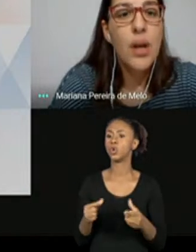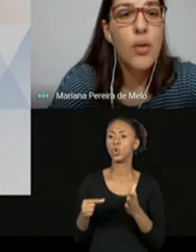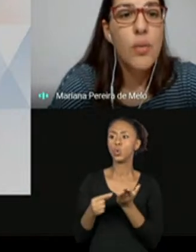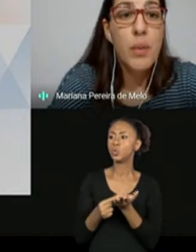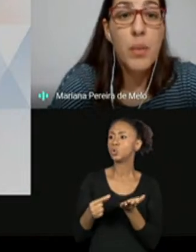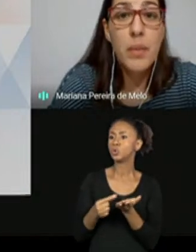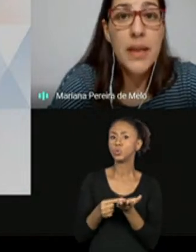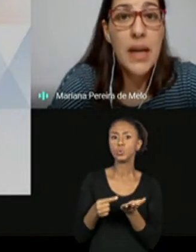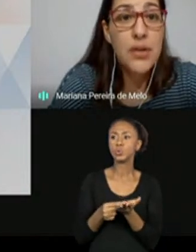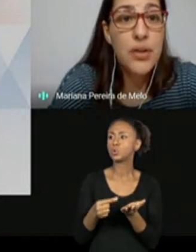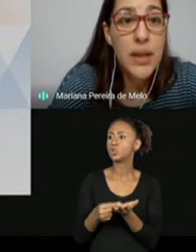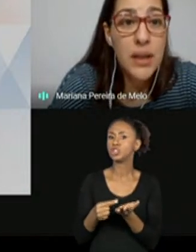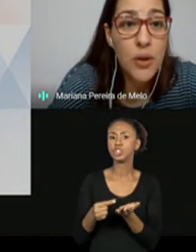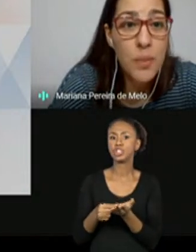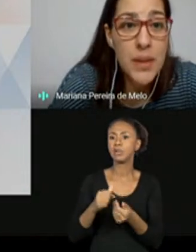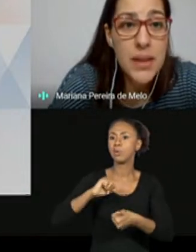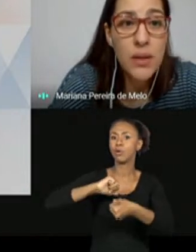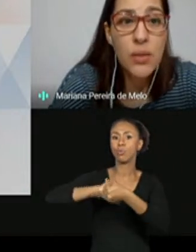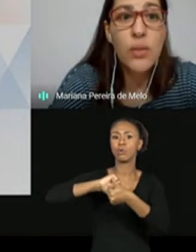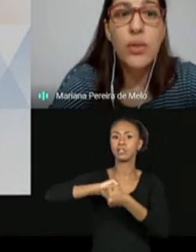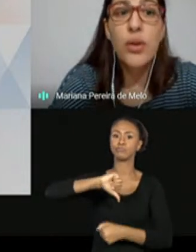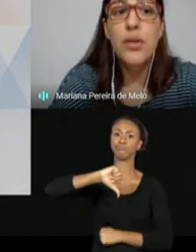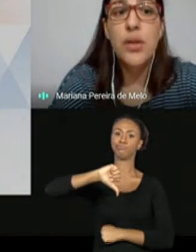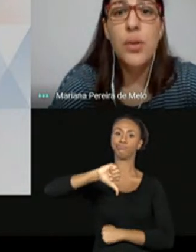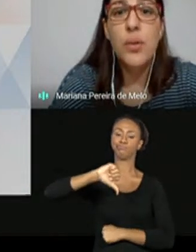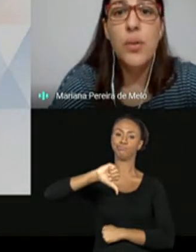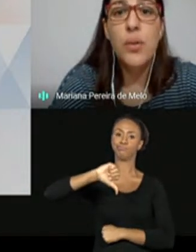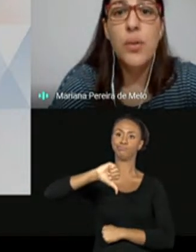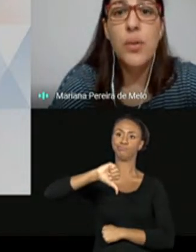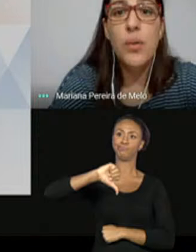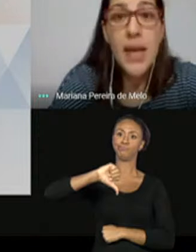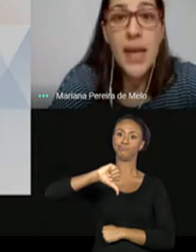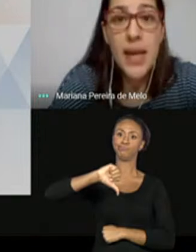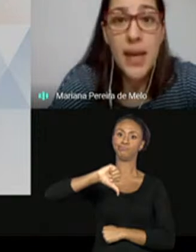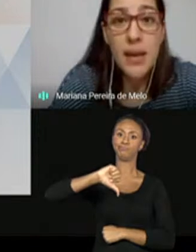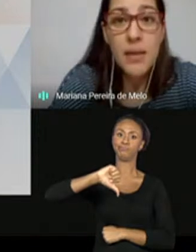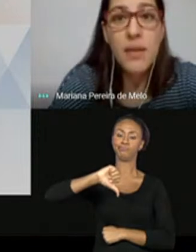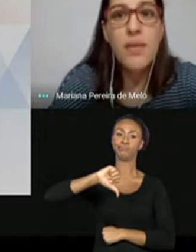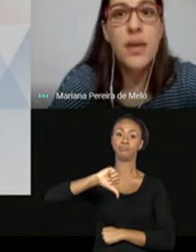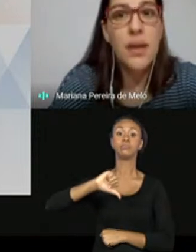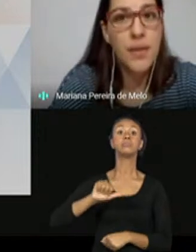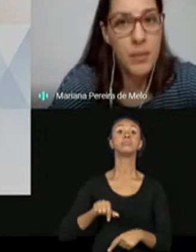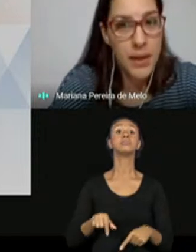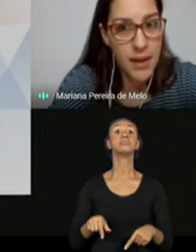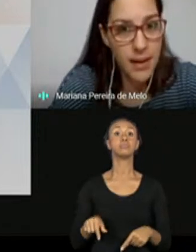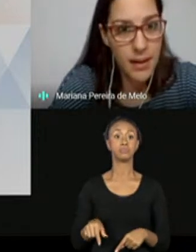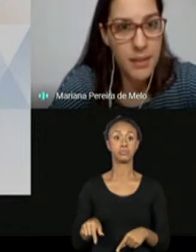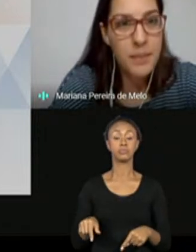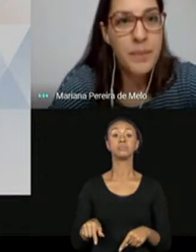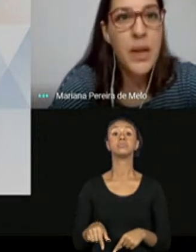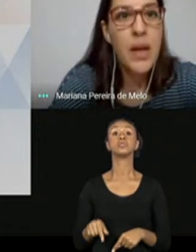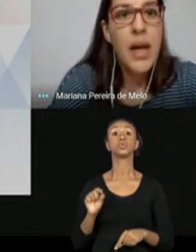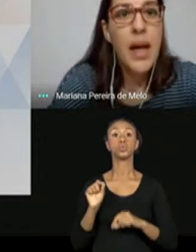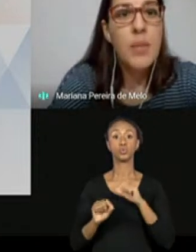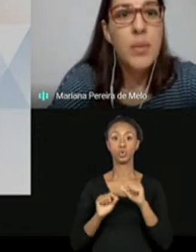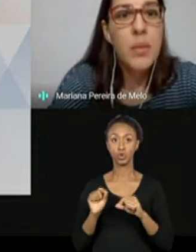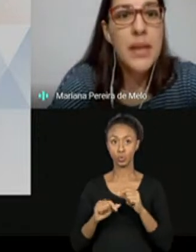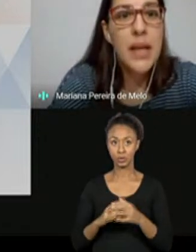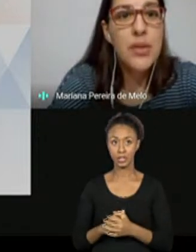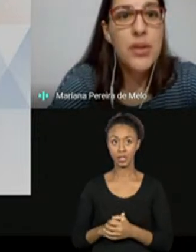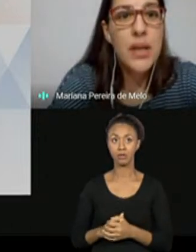qualidade, como a probabilidade de ele não passar no controle de qualidade e vir da fábrica A,